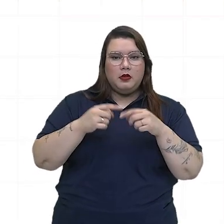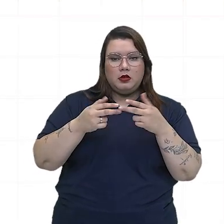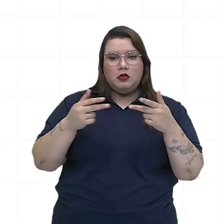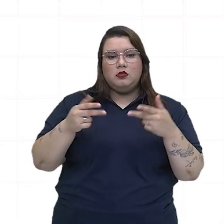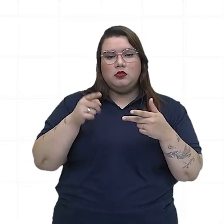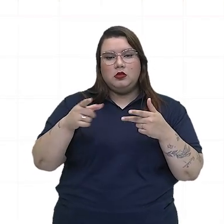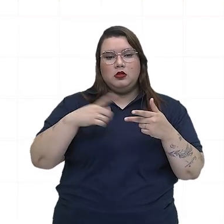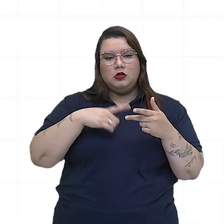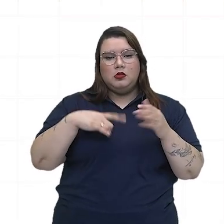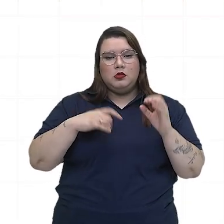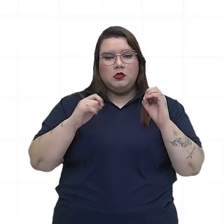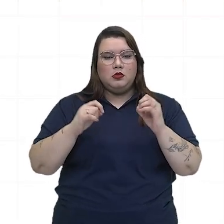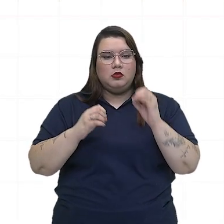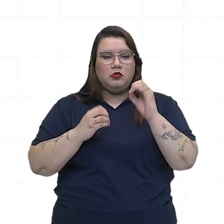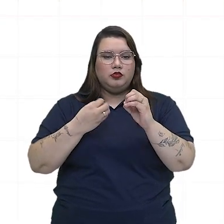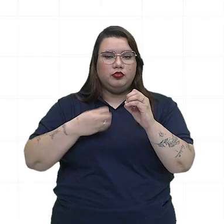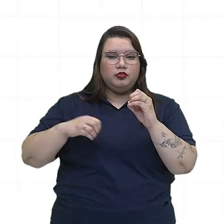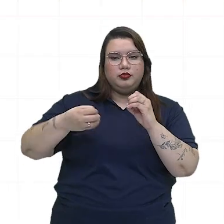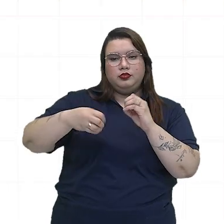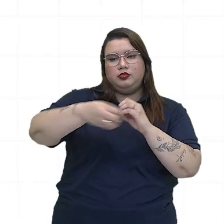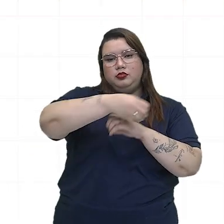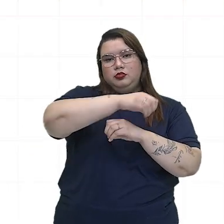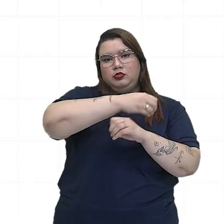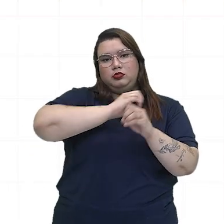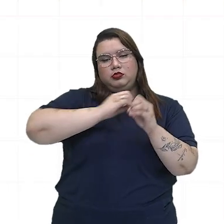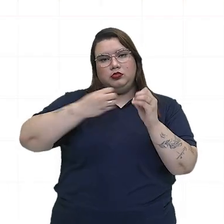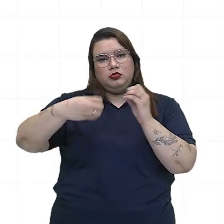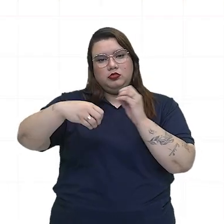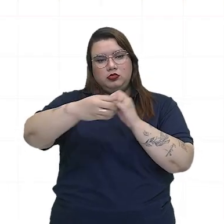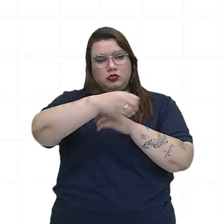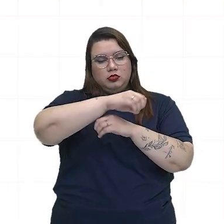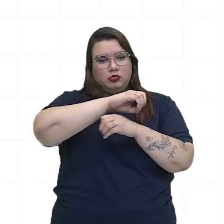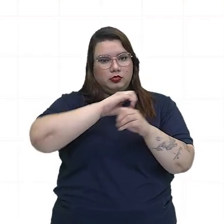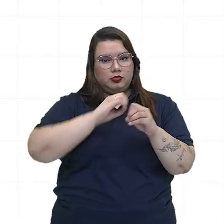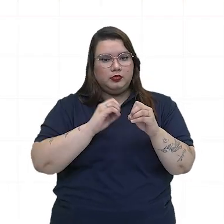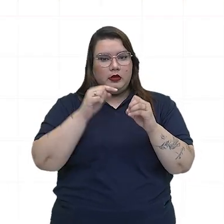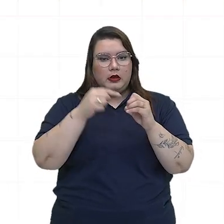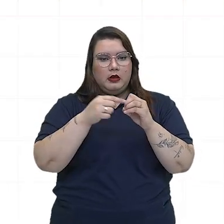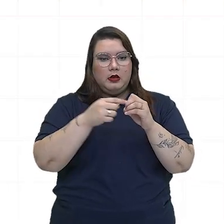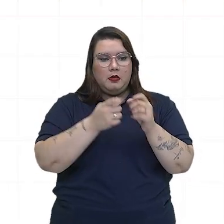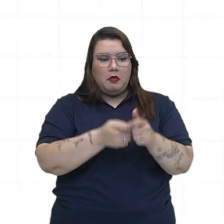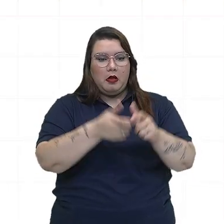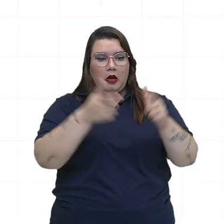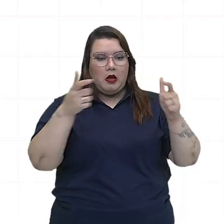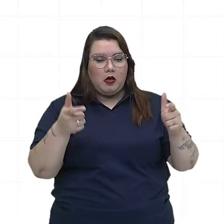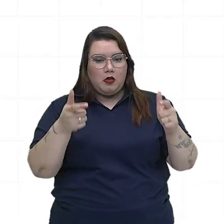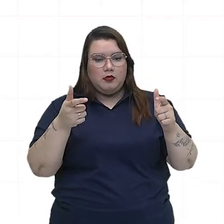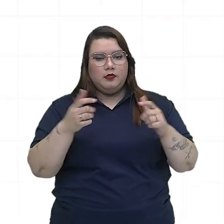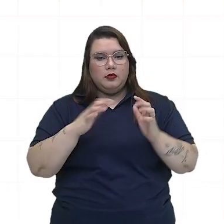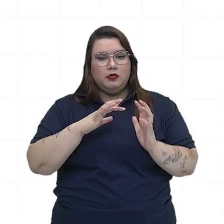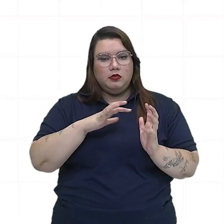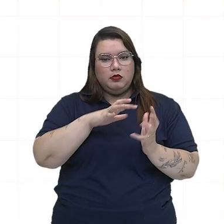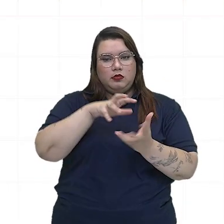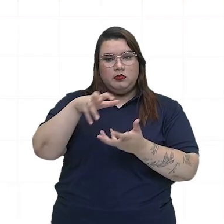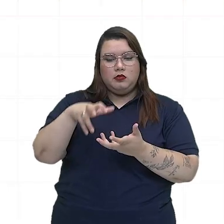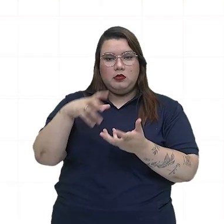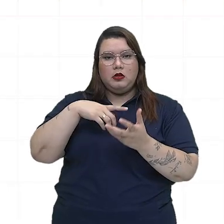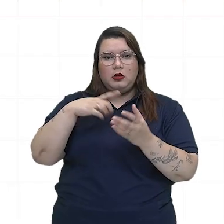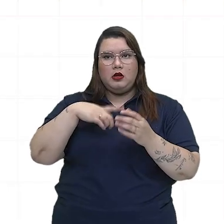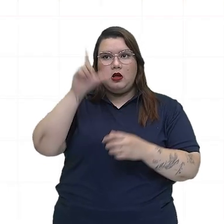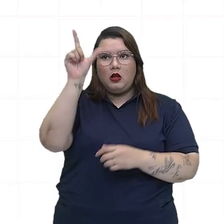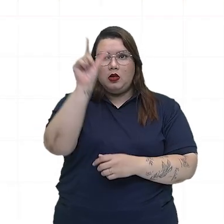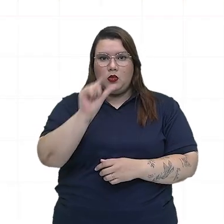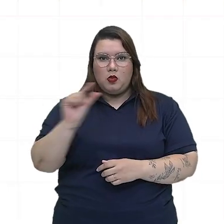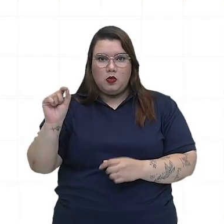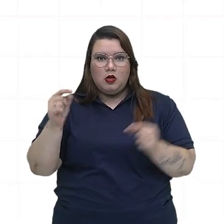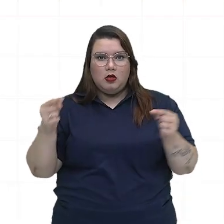que orbita ao redor de outro corpo celeste maior. A Terra, ela tem a Lua como